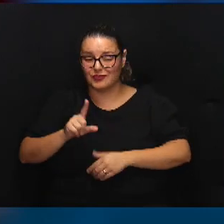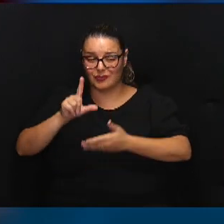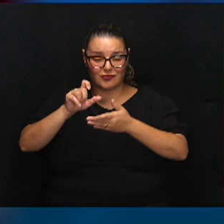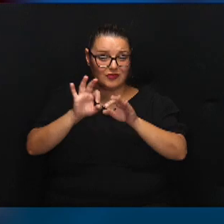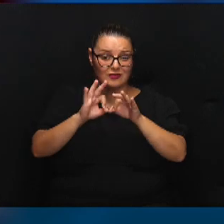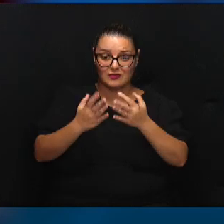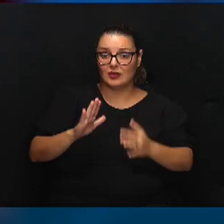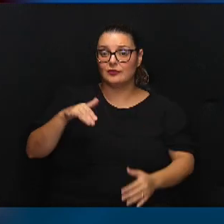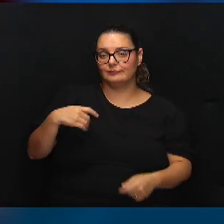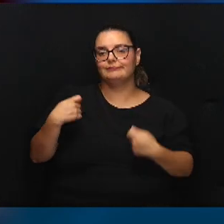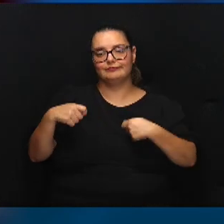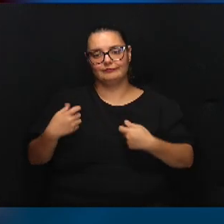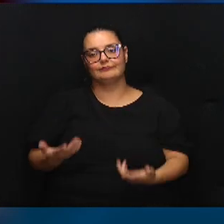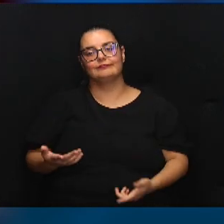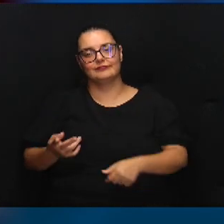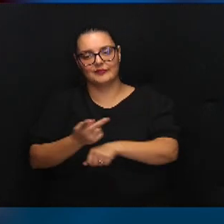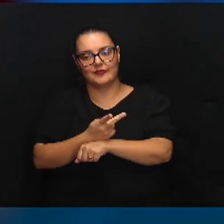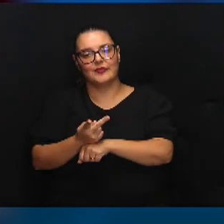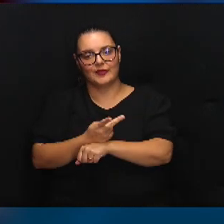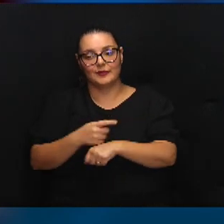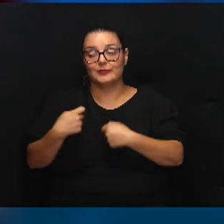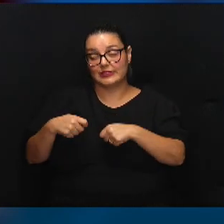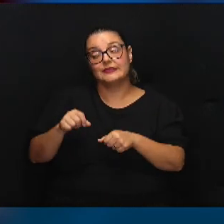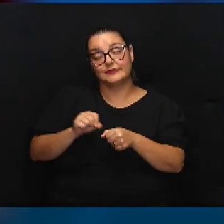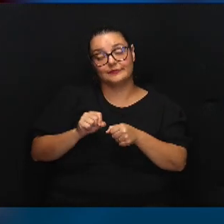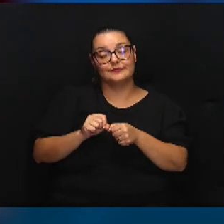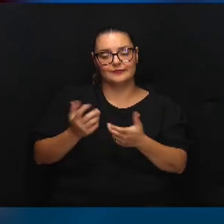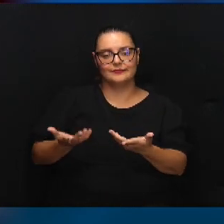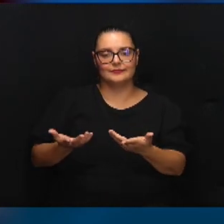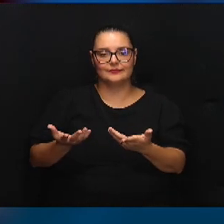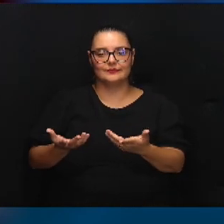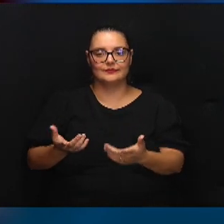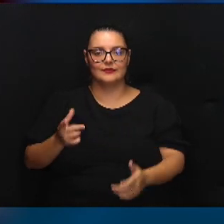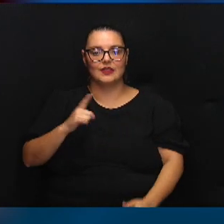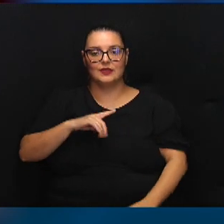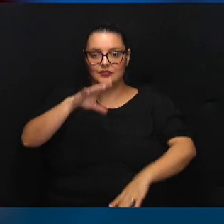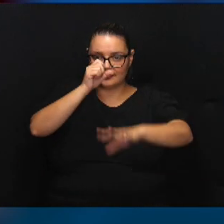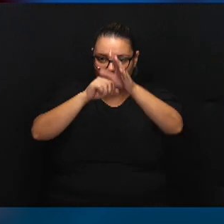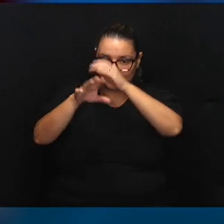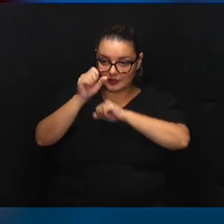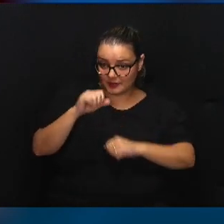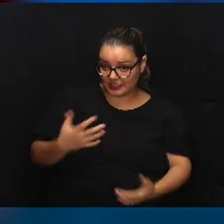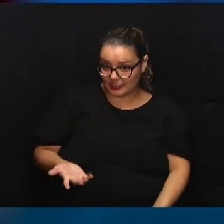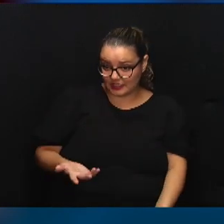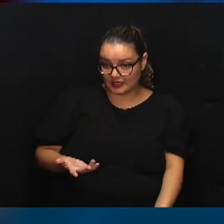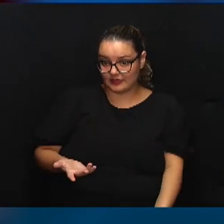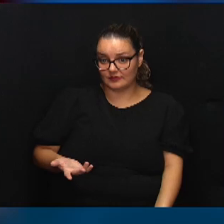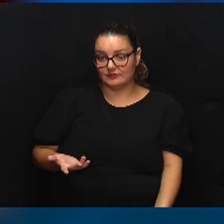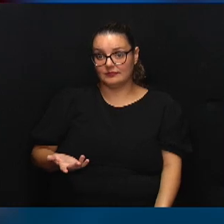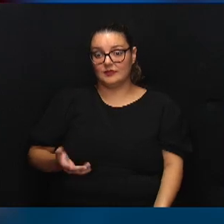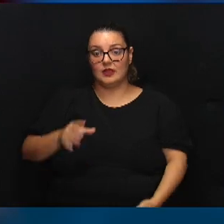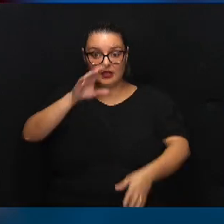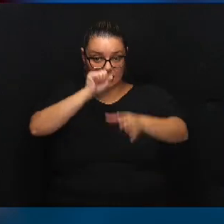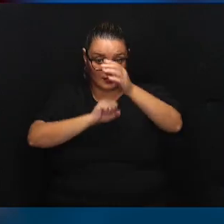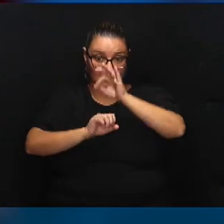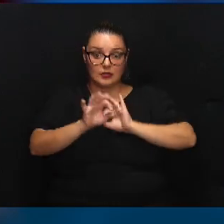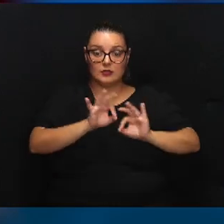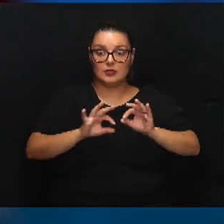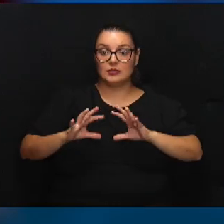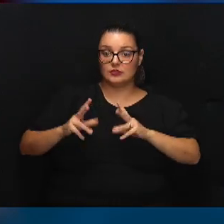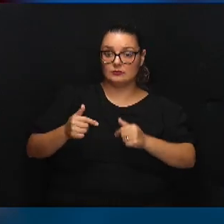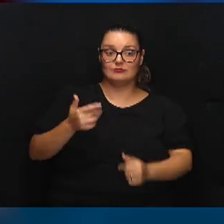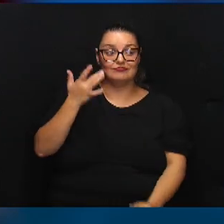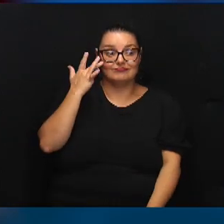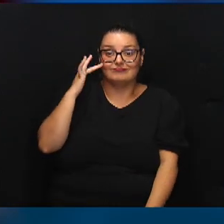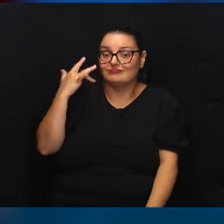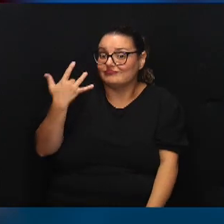quando a gente precisa, a gente vai atrás e tem que fazer, né? Então, eu tive que aprender a organizar tudo isso. Então, eu não tinha a menor